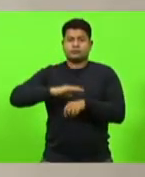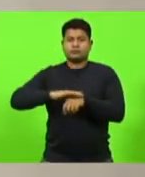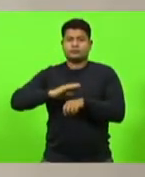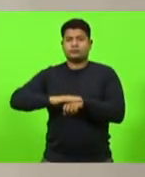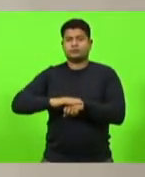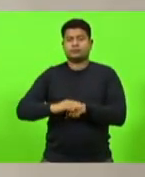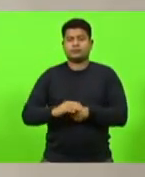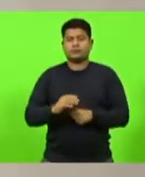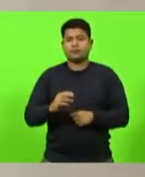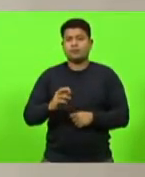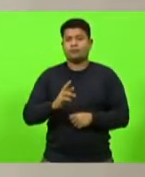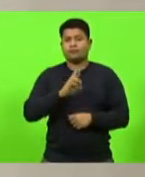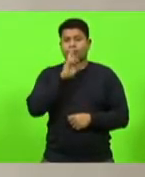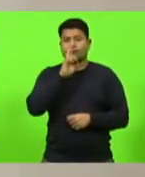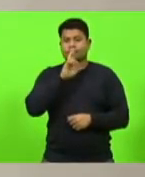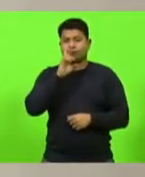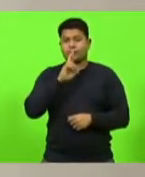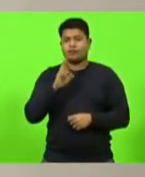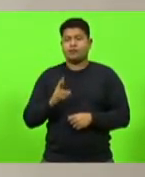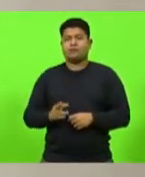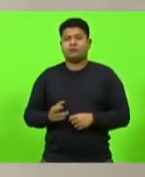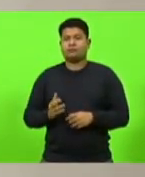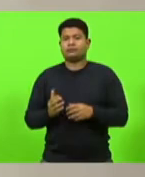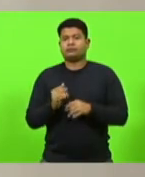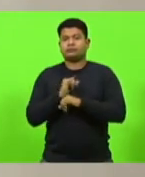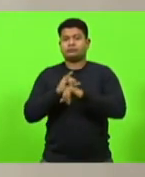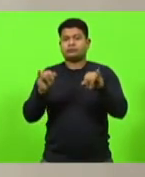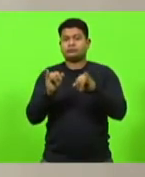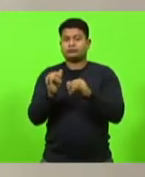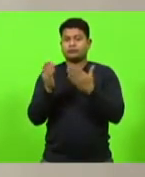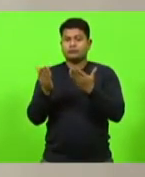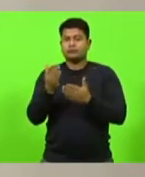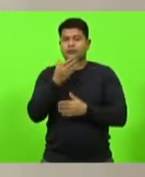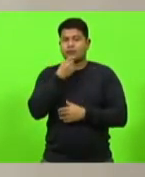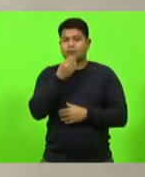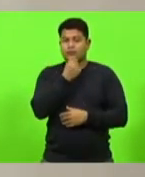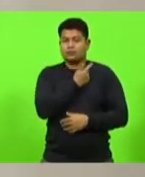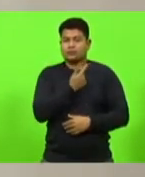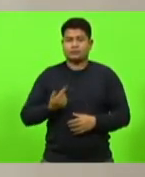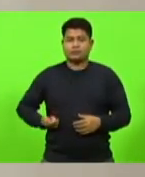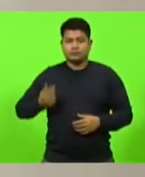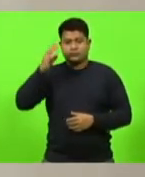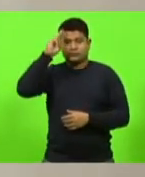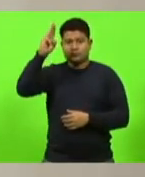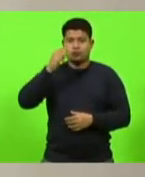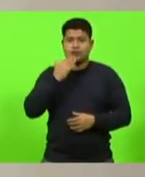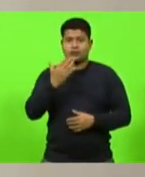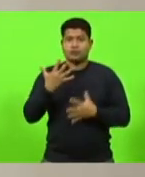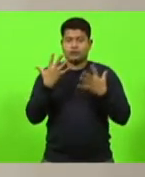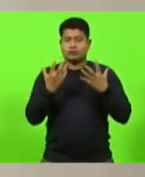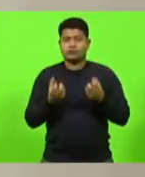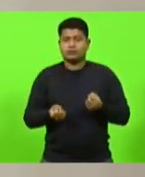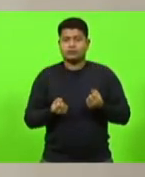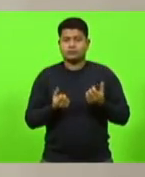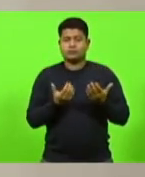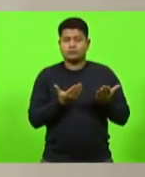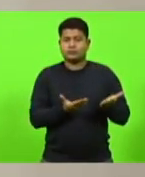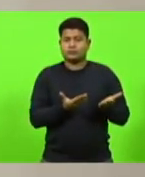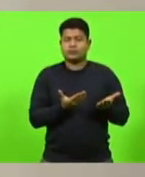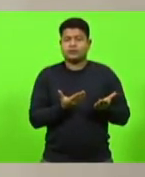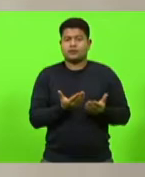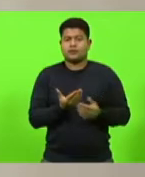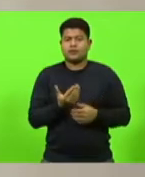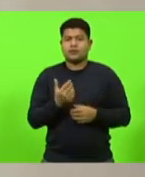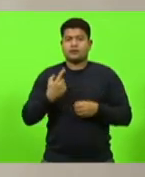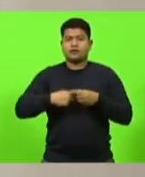deputado Rodrigo Minotto, manifestando apelo ao excelentíssimo governador Carlos Moisés da Silva para que atenda às reivindicações do município de Salto Veloso, referente